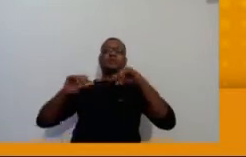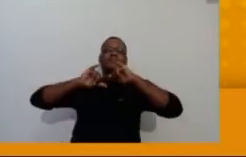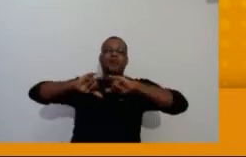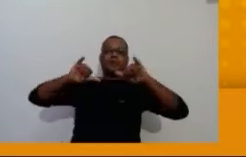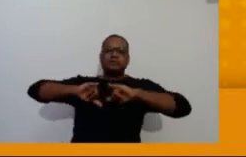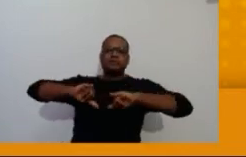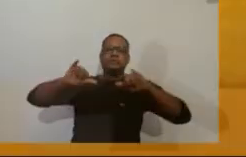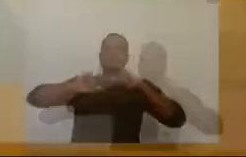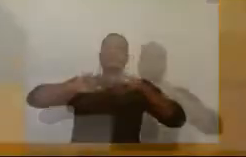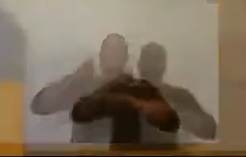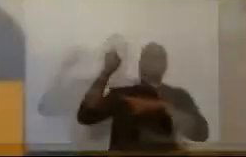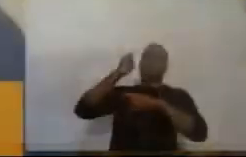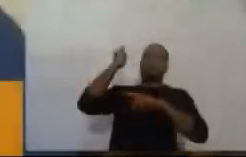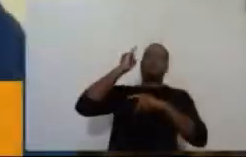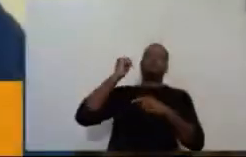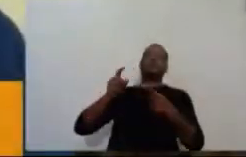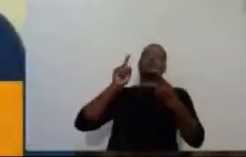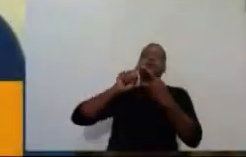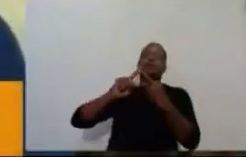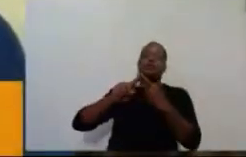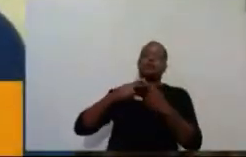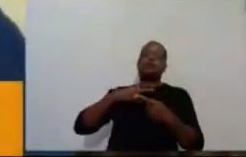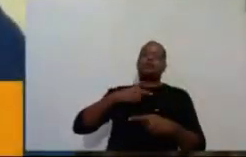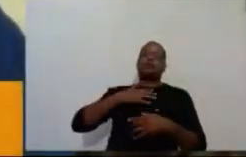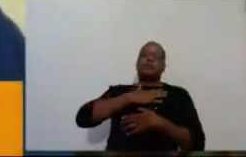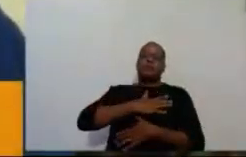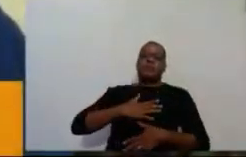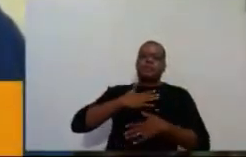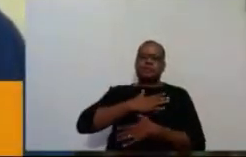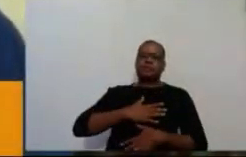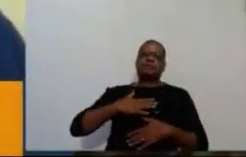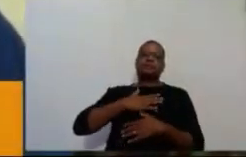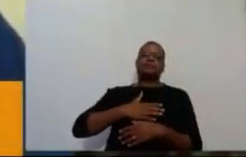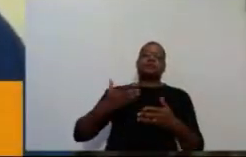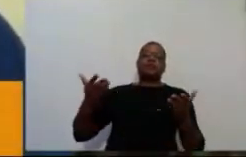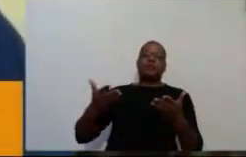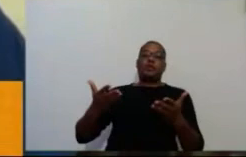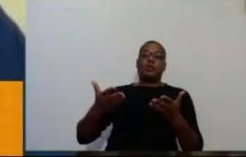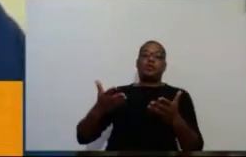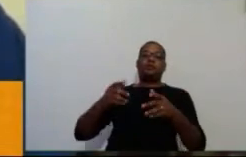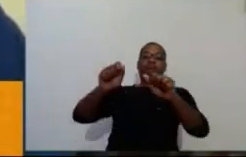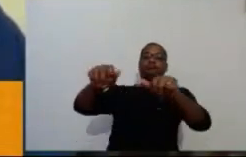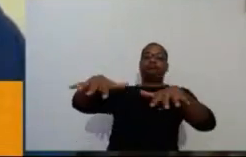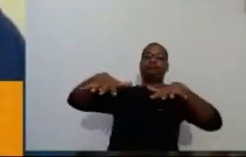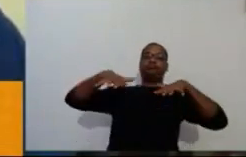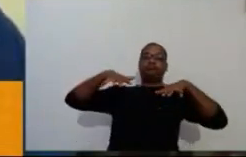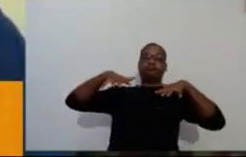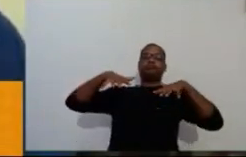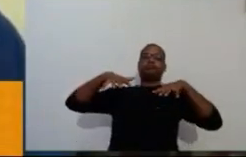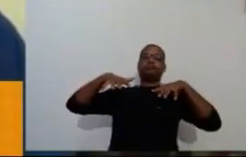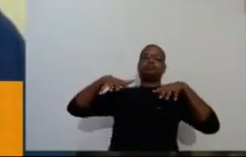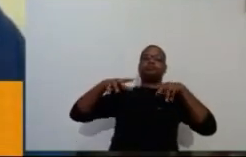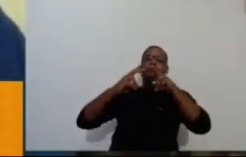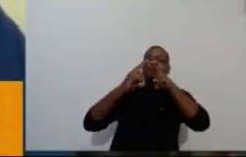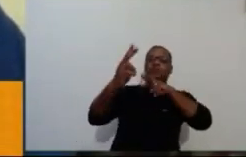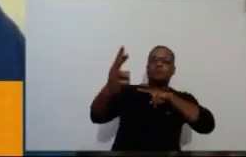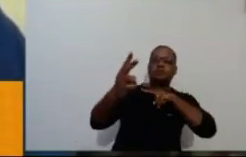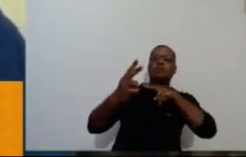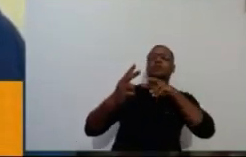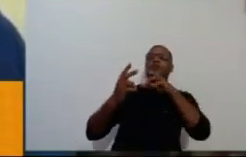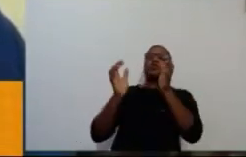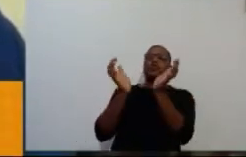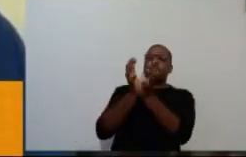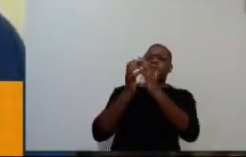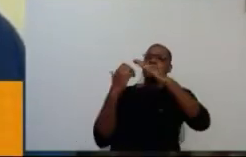e tivemos o prazer de termos na nossa plateia empresários bastante